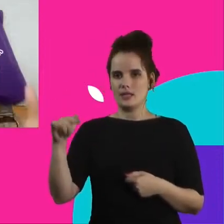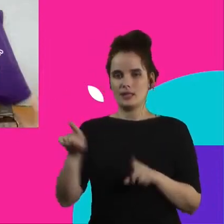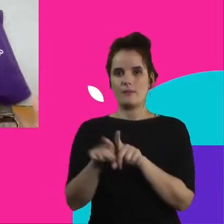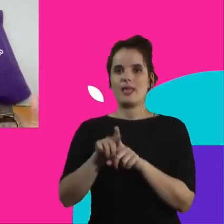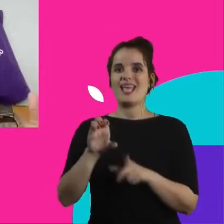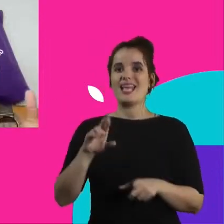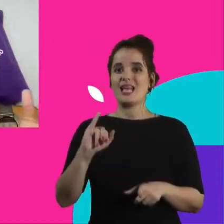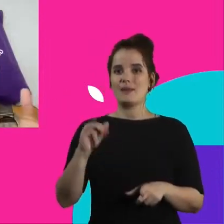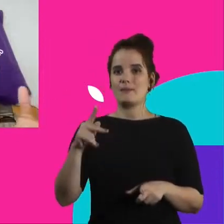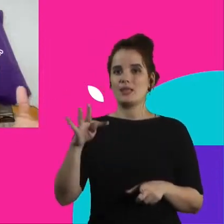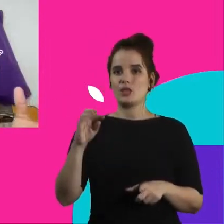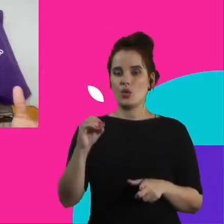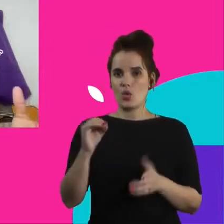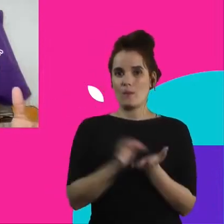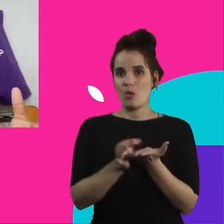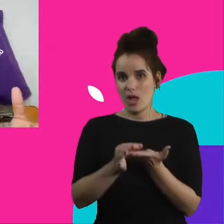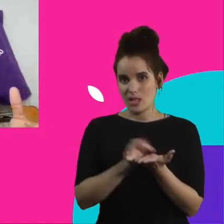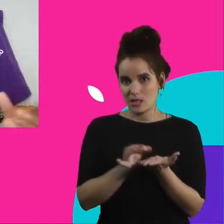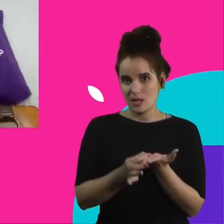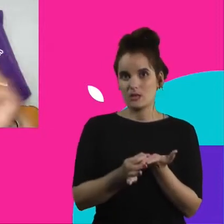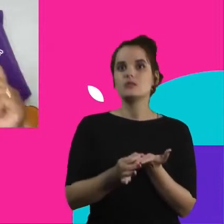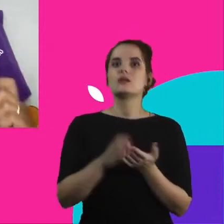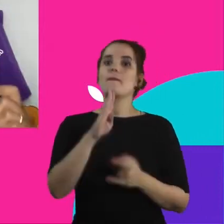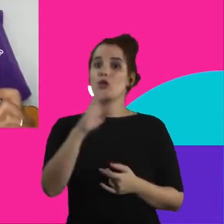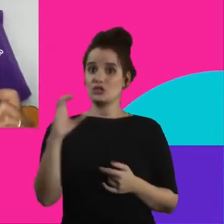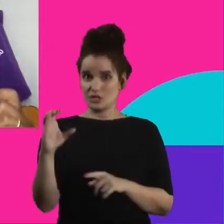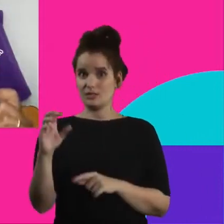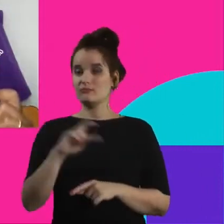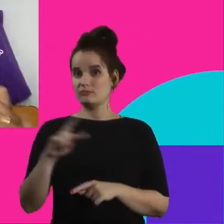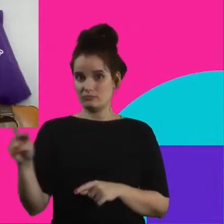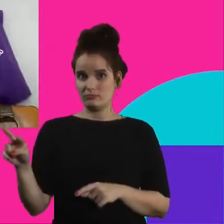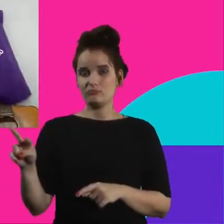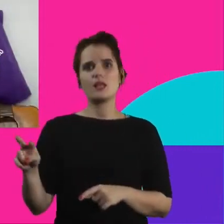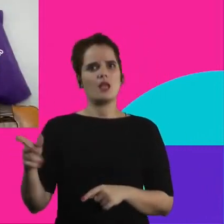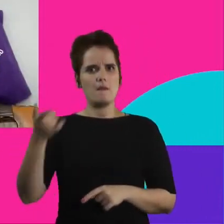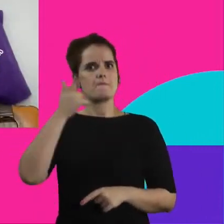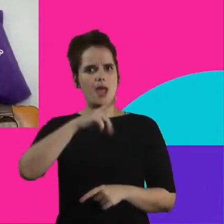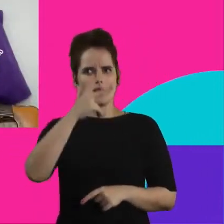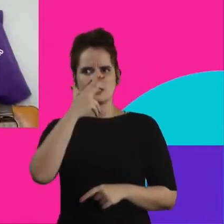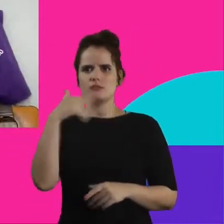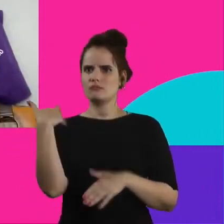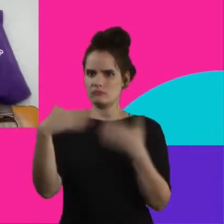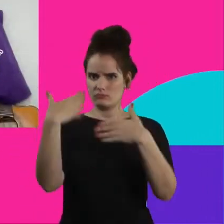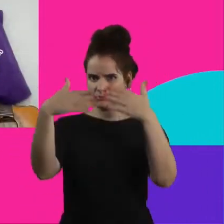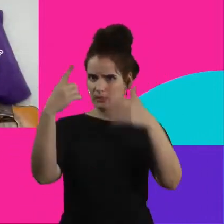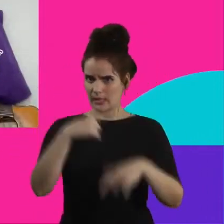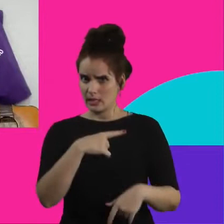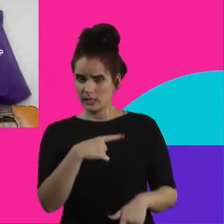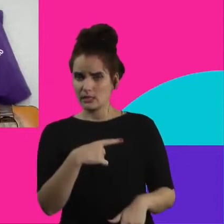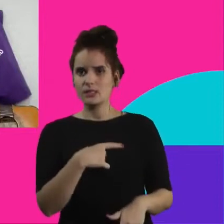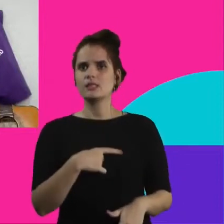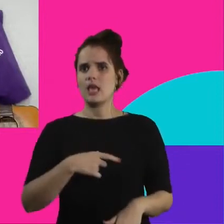da internet de valor com a blockchain já chegou, e até onde vocês acham que isso de fato